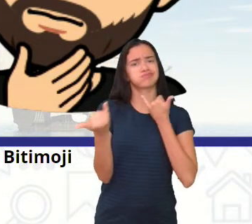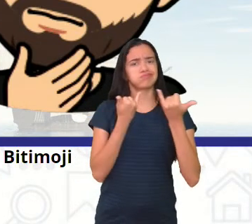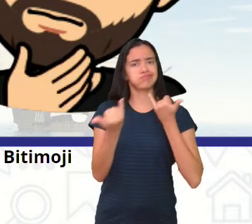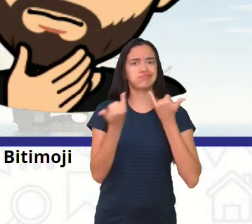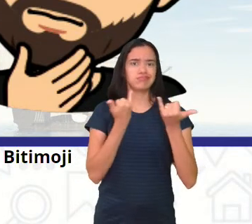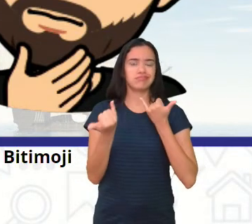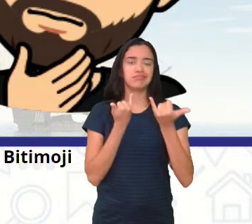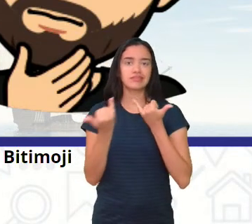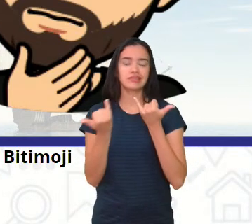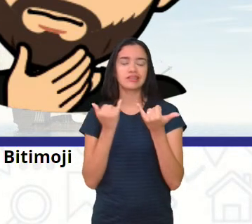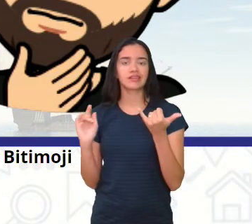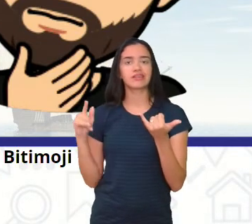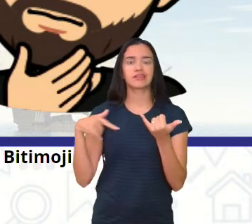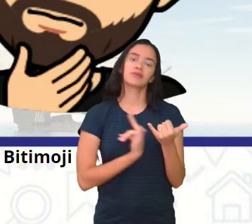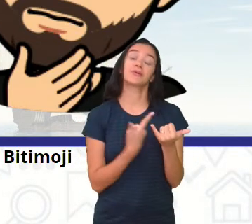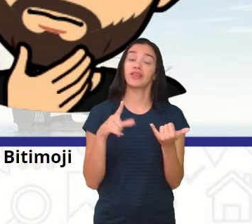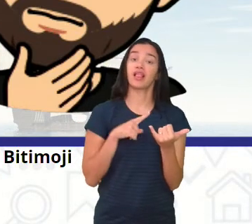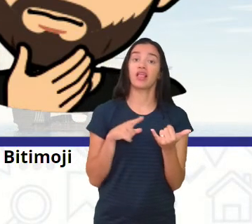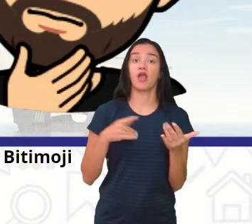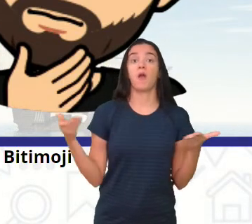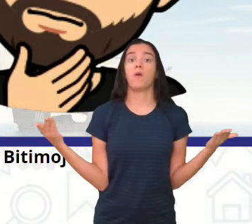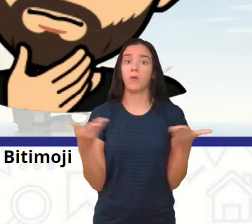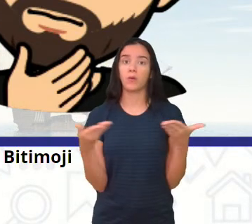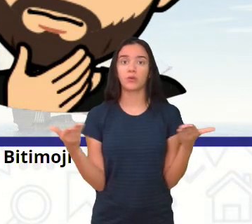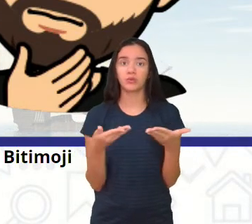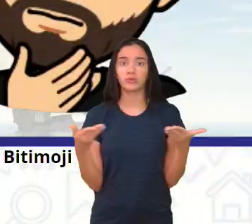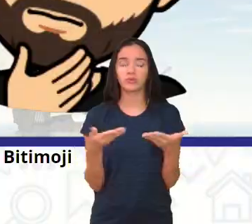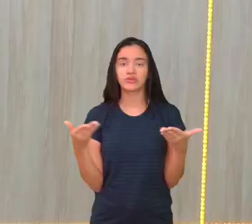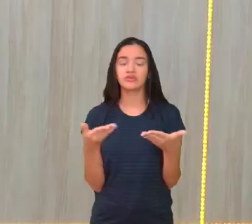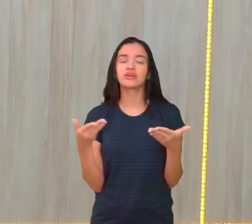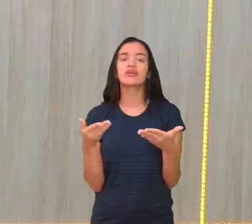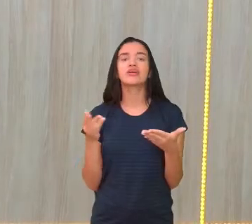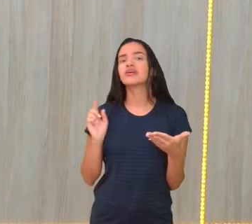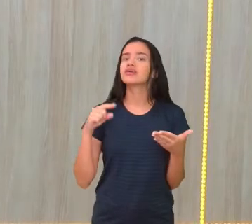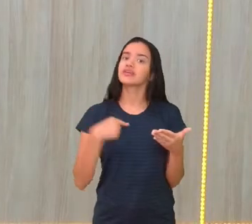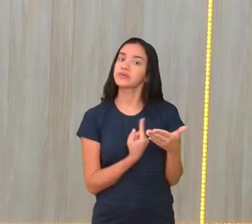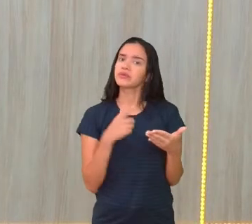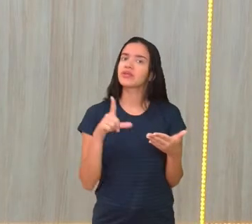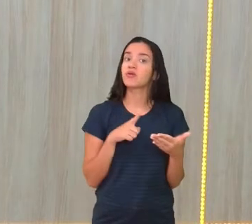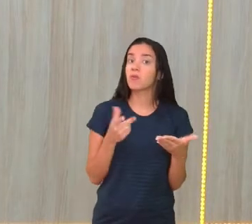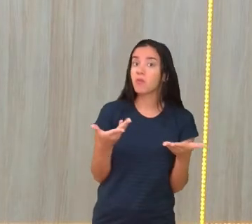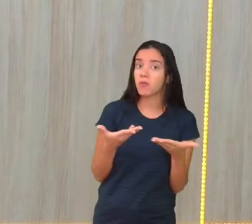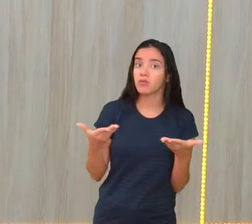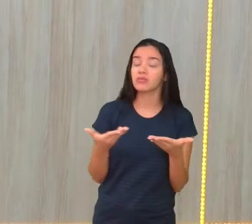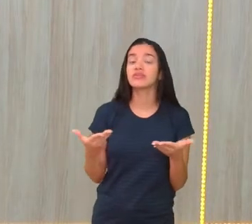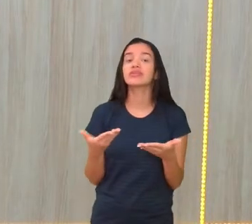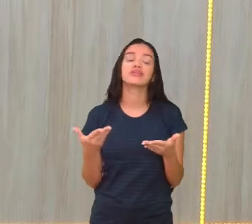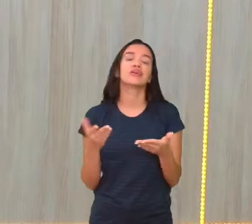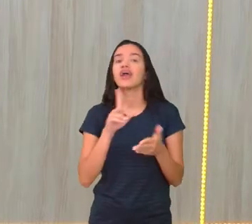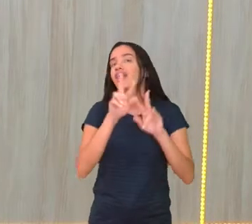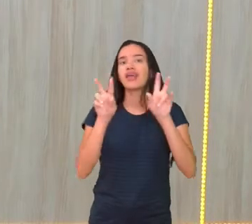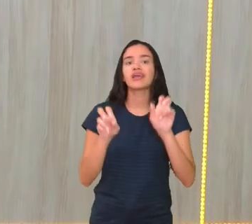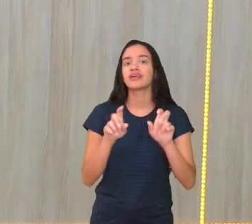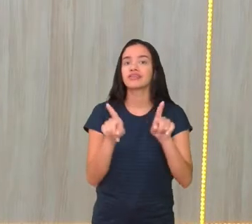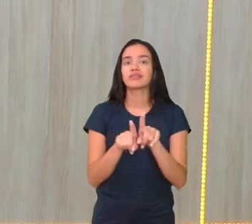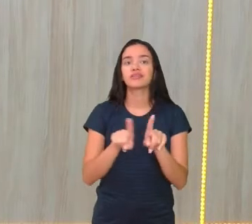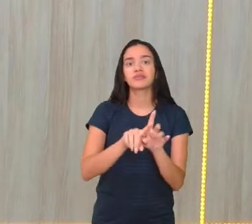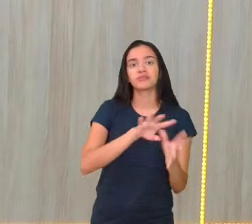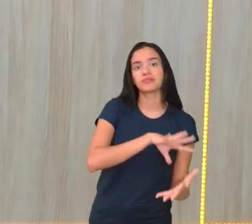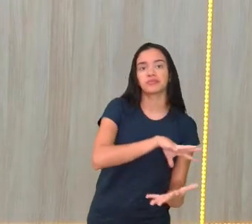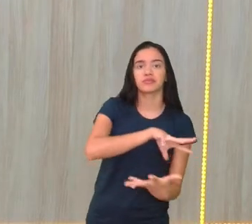informação que a gente tenha hoje, né, que a gente tenha hoje, a respeito da